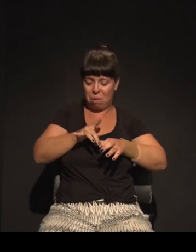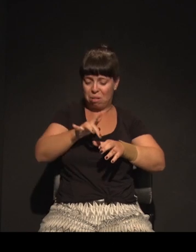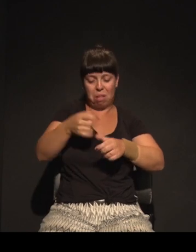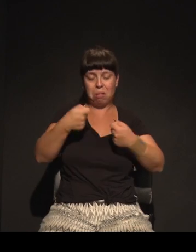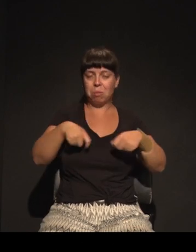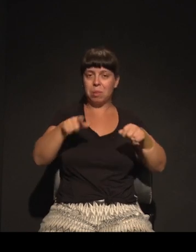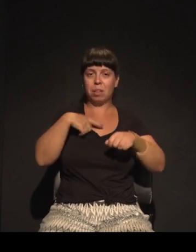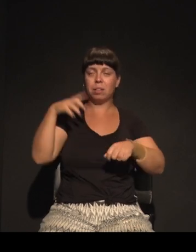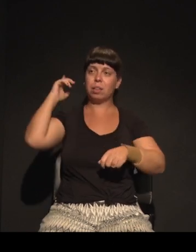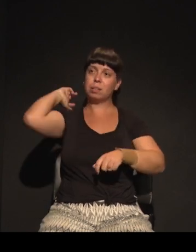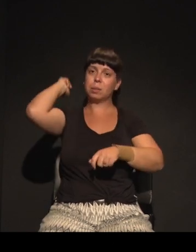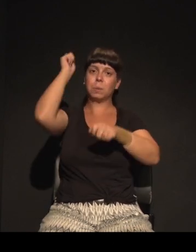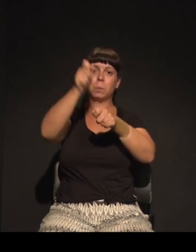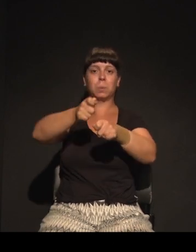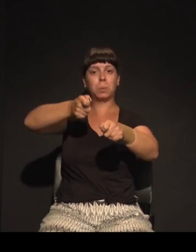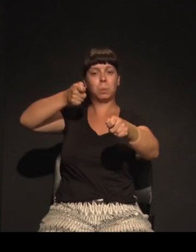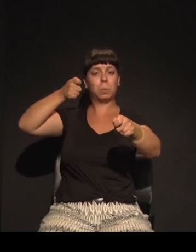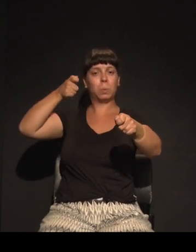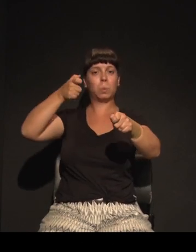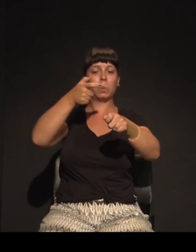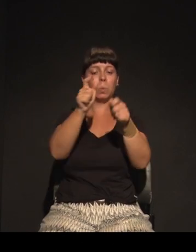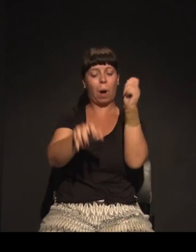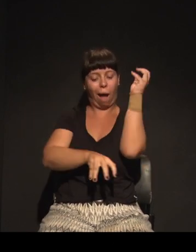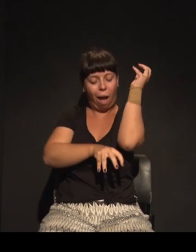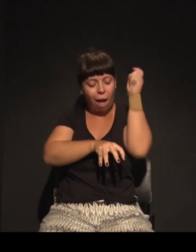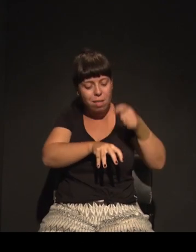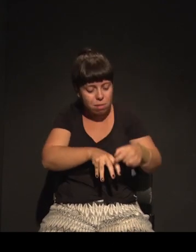eu tenho raízes papo para curar